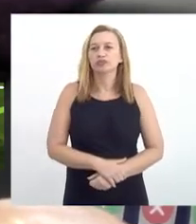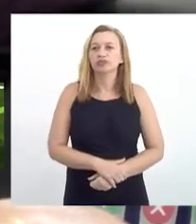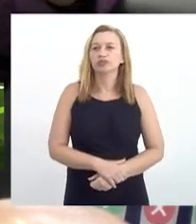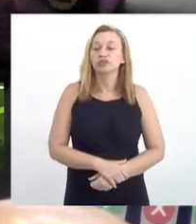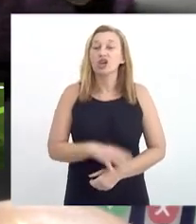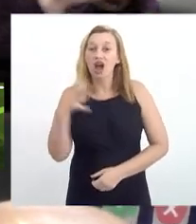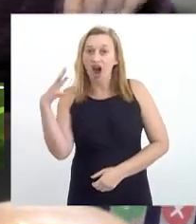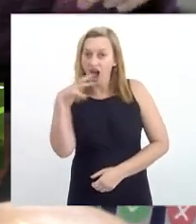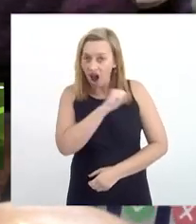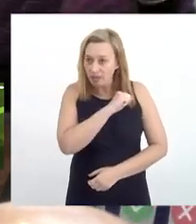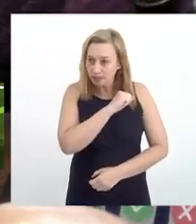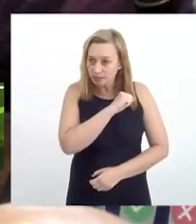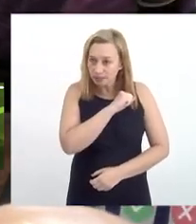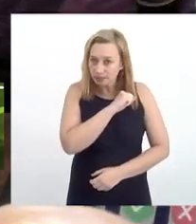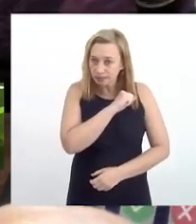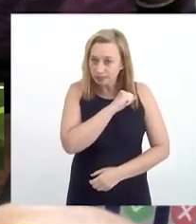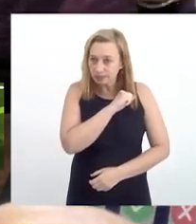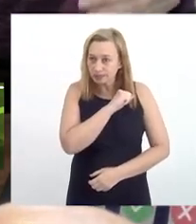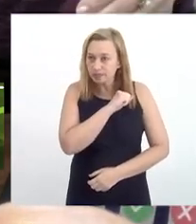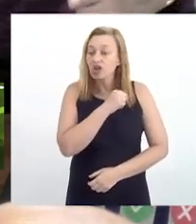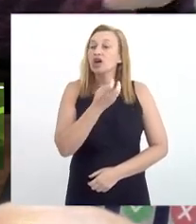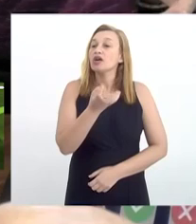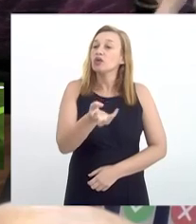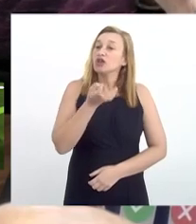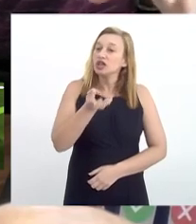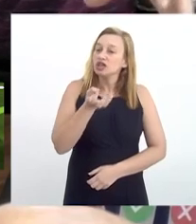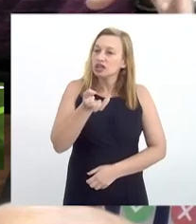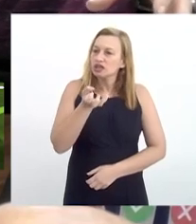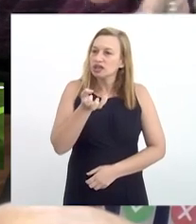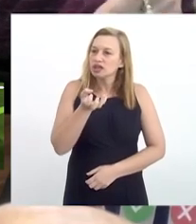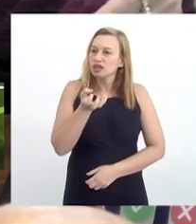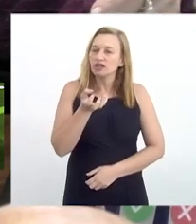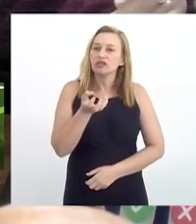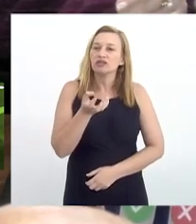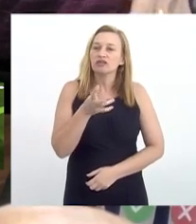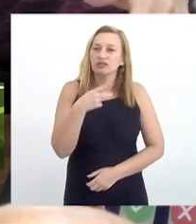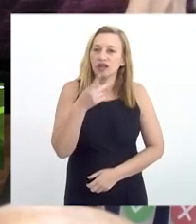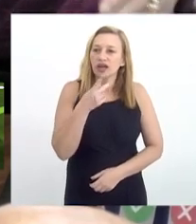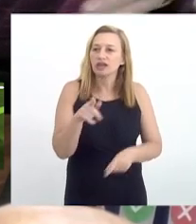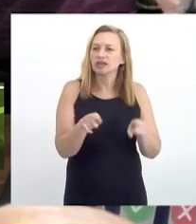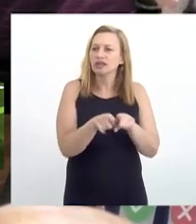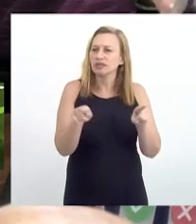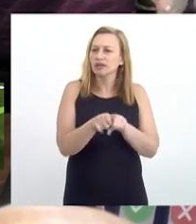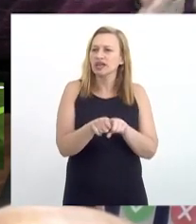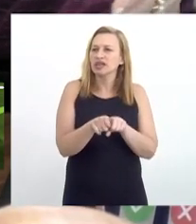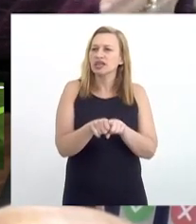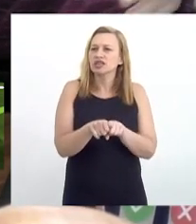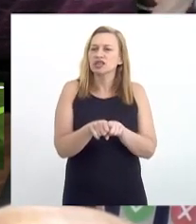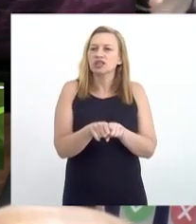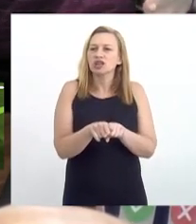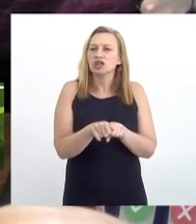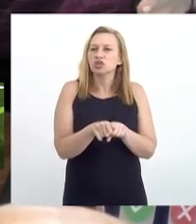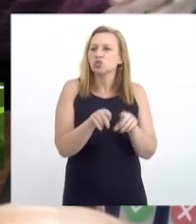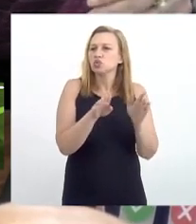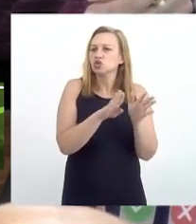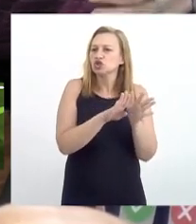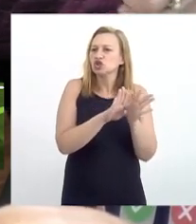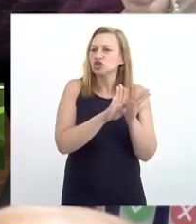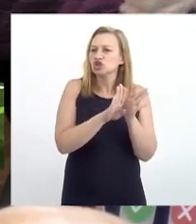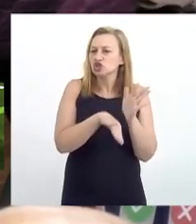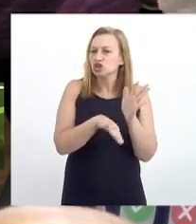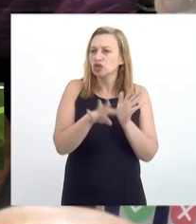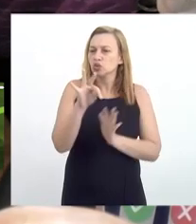E, rapidamente, eu queria fazer aqui a ponderação que a gente fez, tirando do teto de gasto,